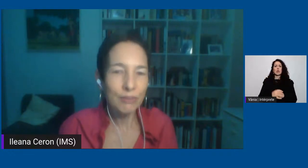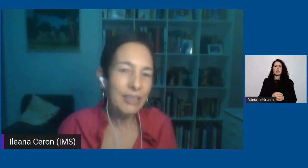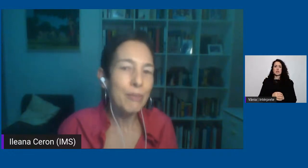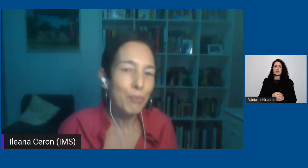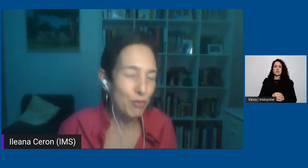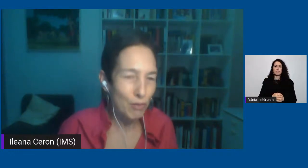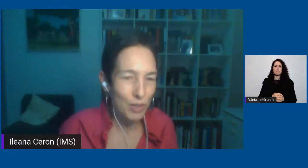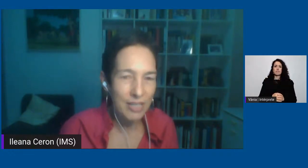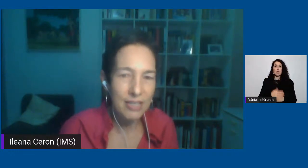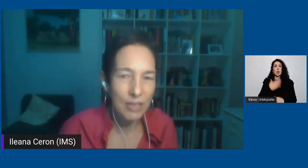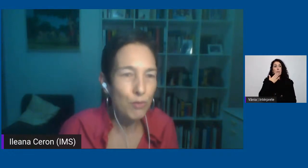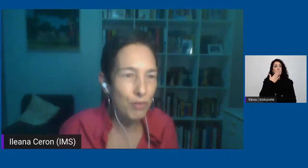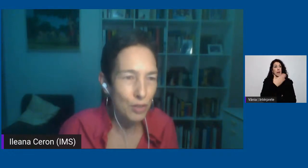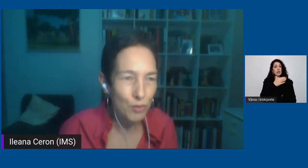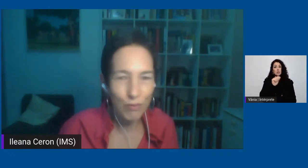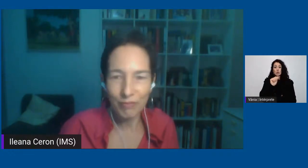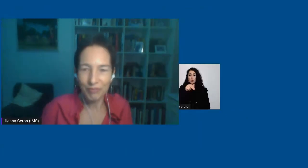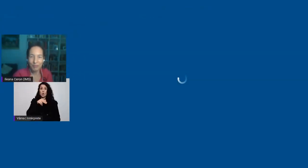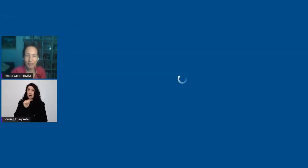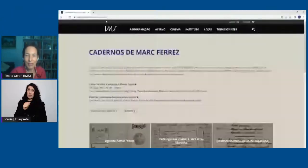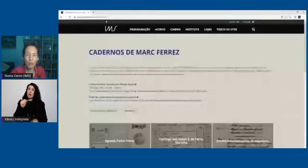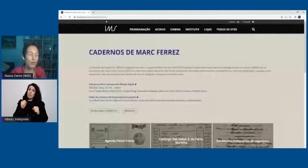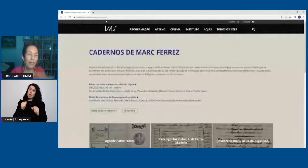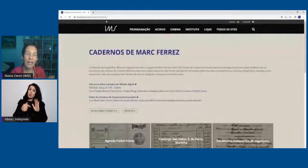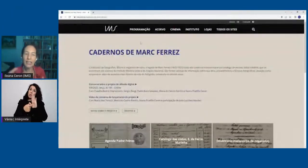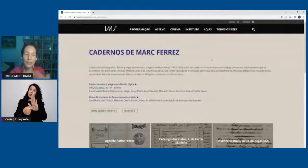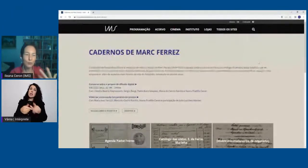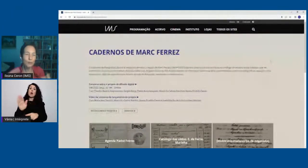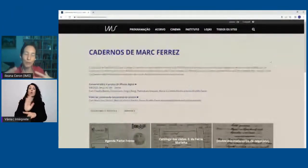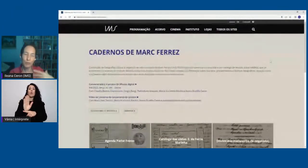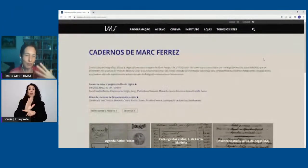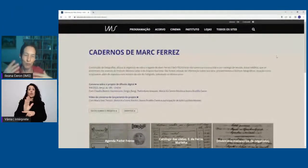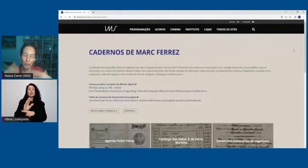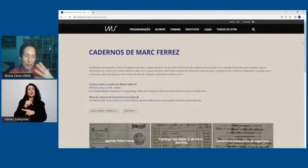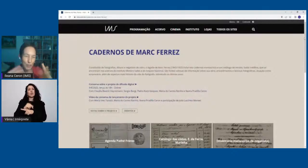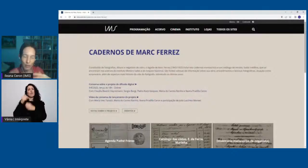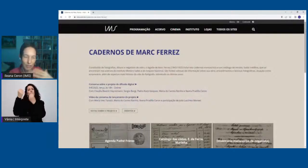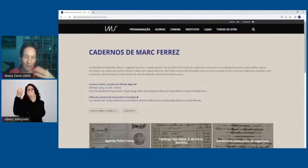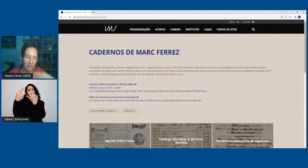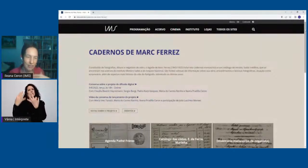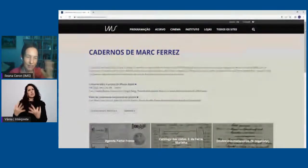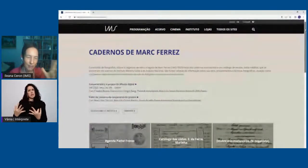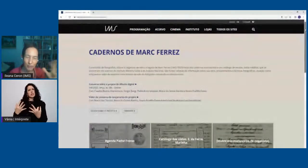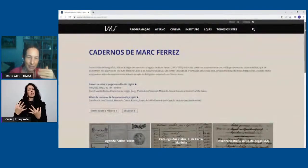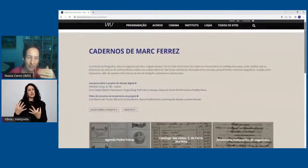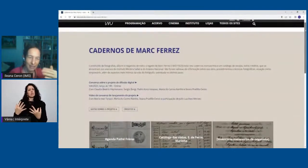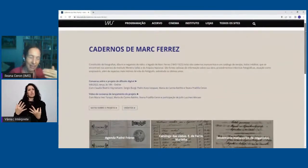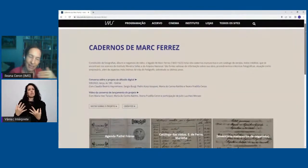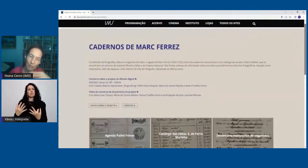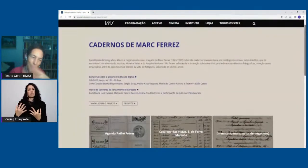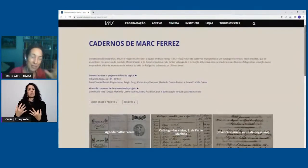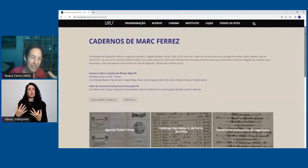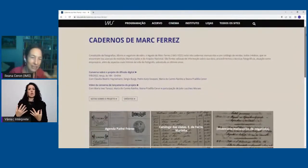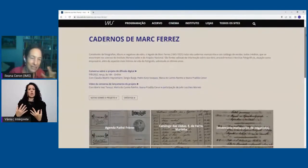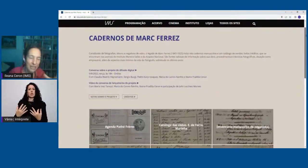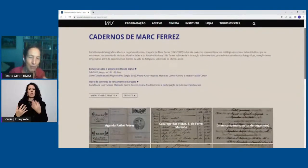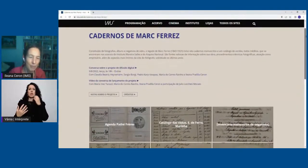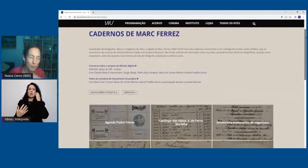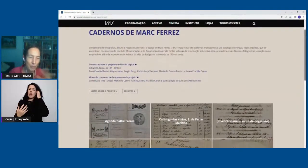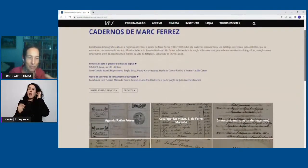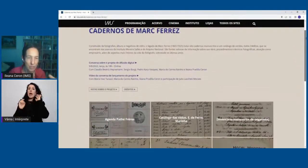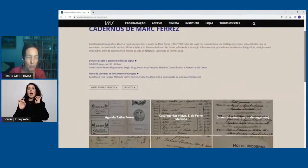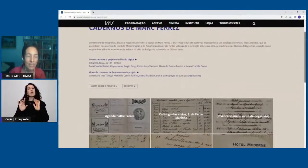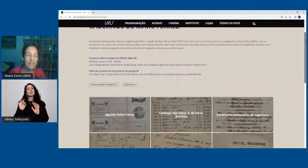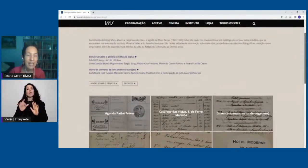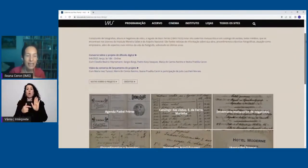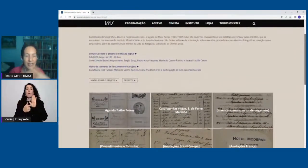Ana que, por favor, inicie o vídeo. Eu vou falando, o vídeo, na verdade, não tem, né, é uma apresentação